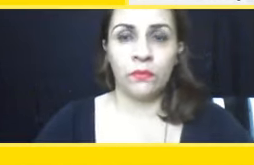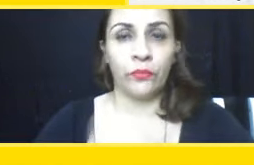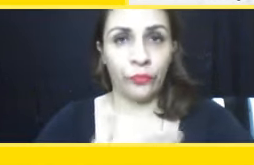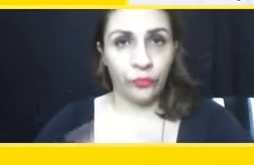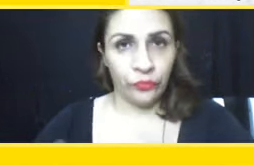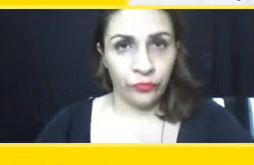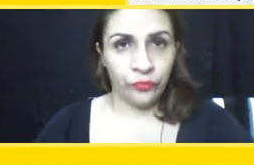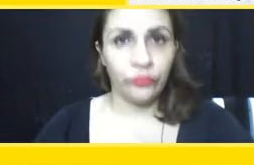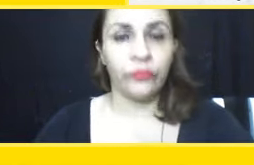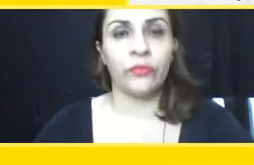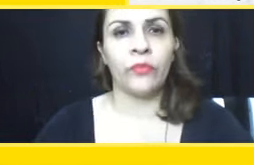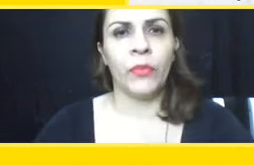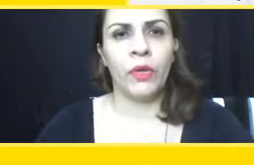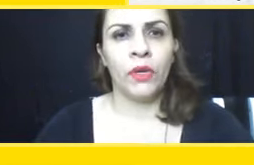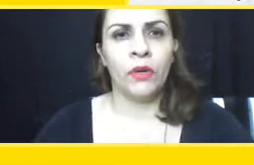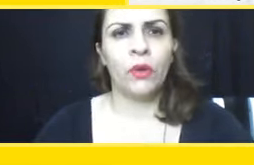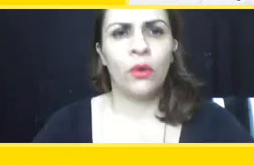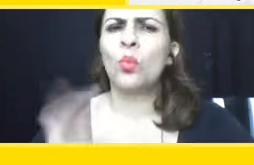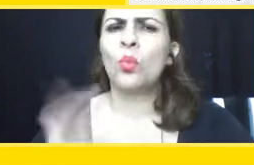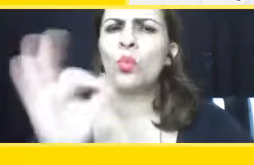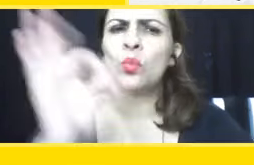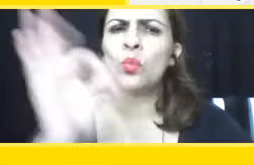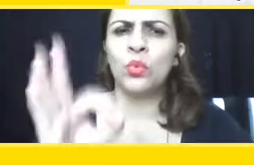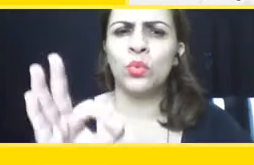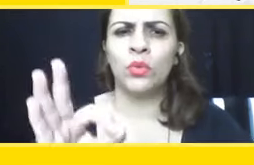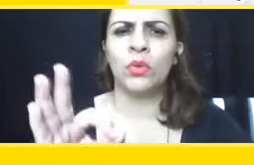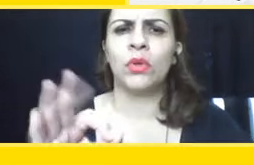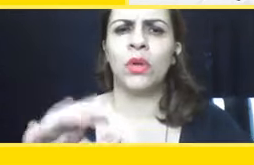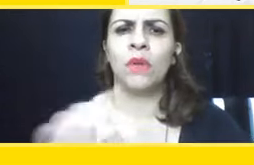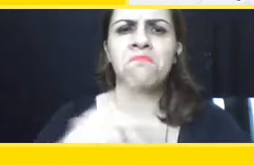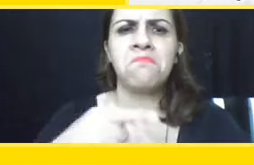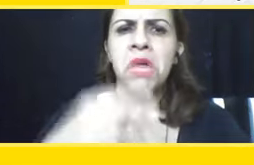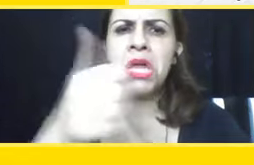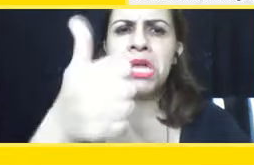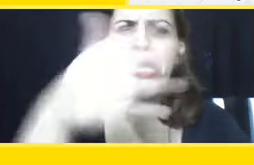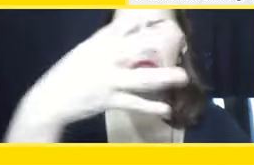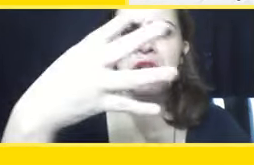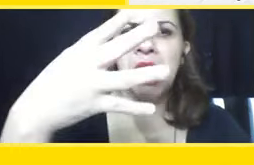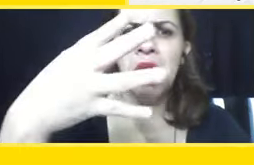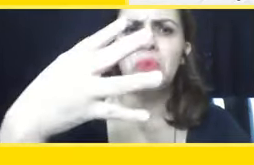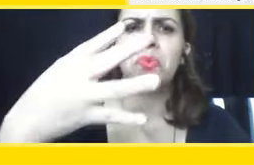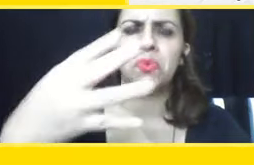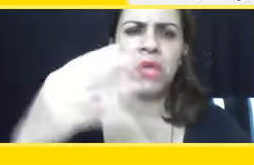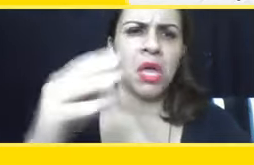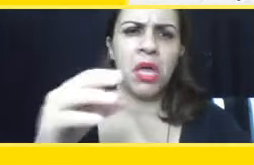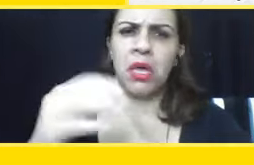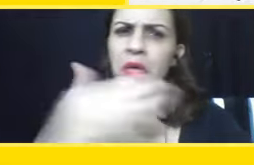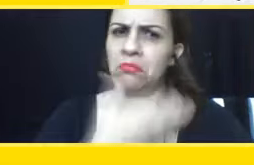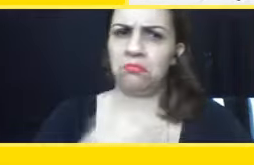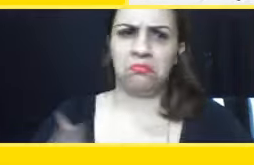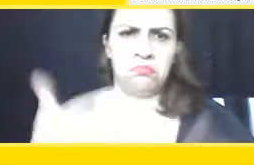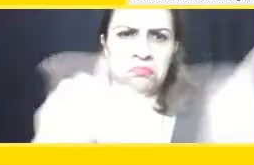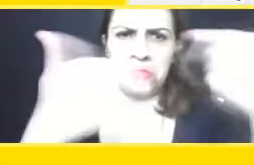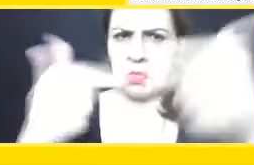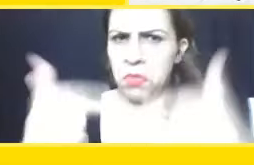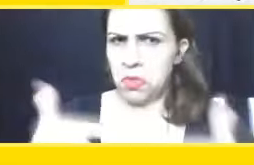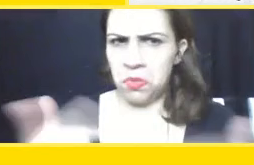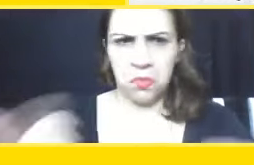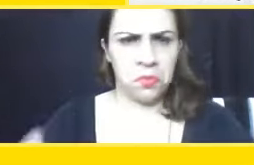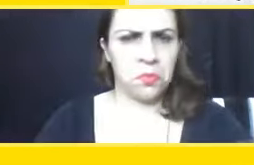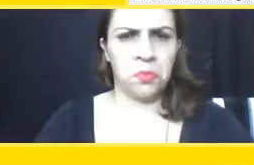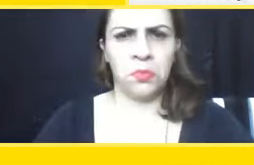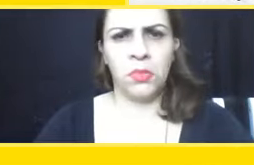era 14%, e aí nós de 14% para todo mundo, para servidor ativo e para inativo, e no nosso